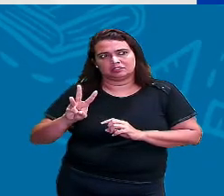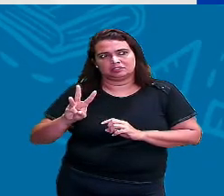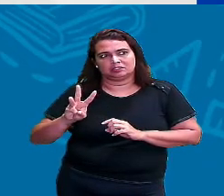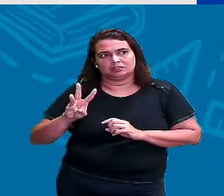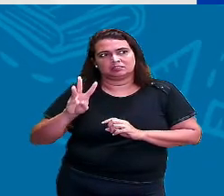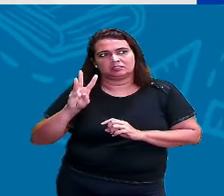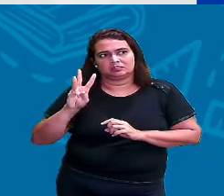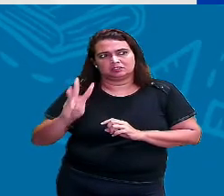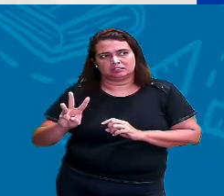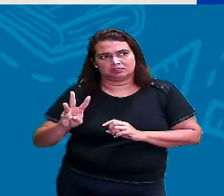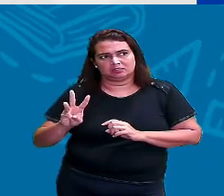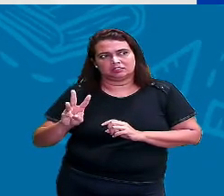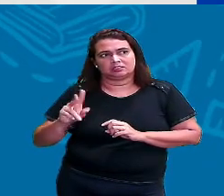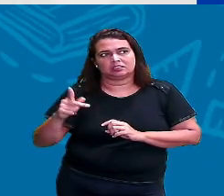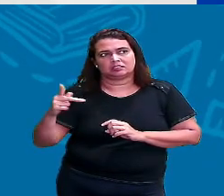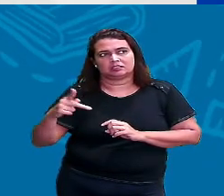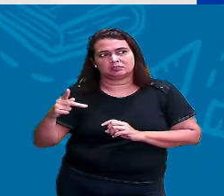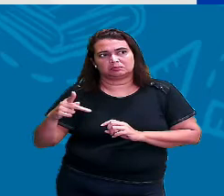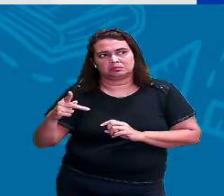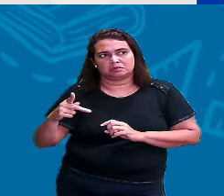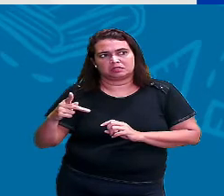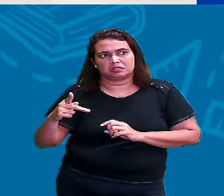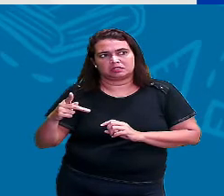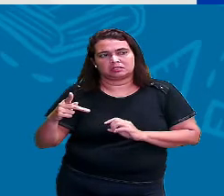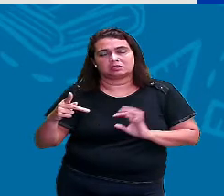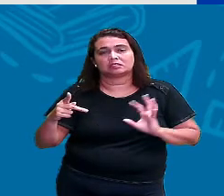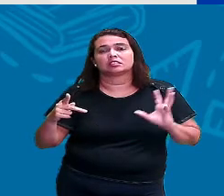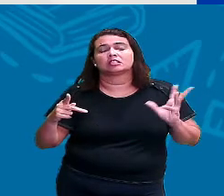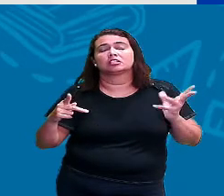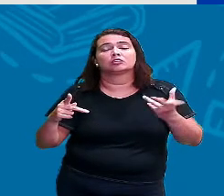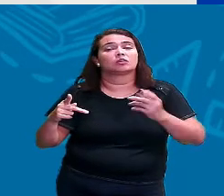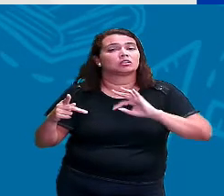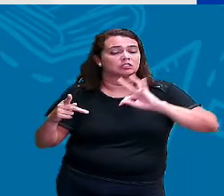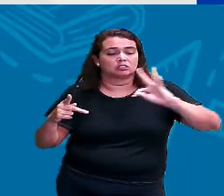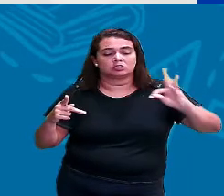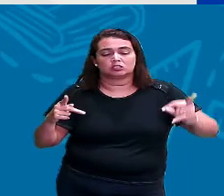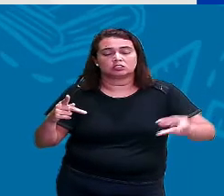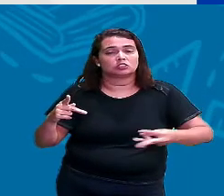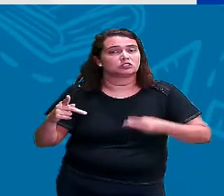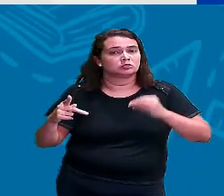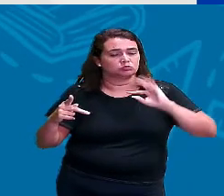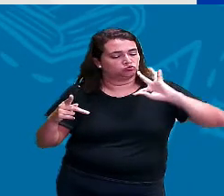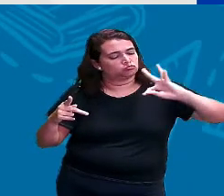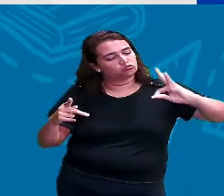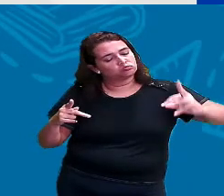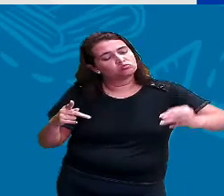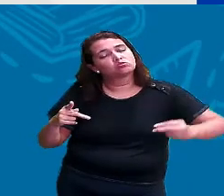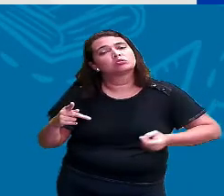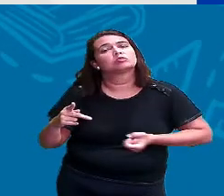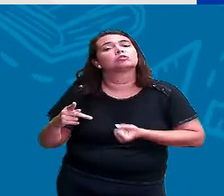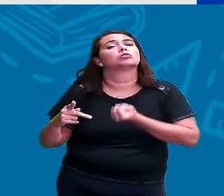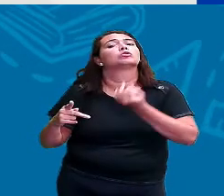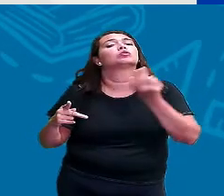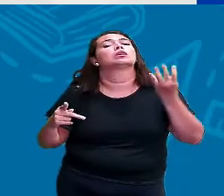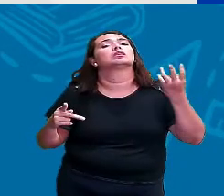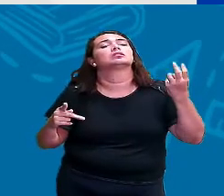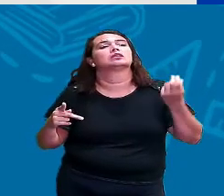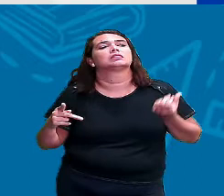3 opções de números pares de quantas opções ao todo?